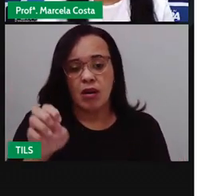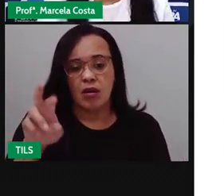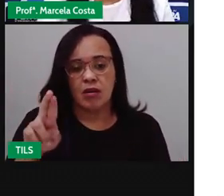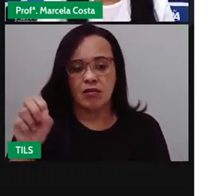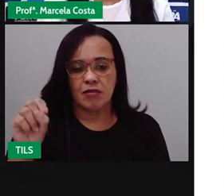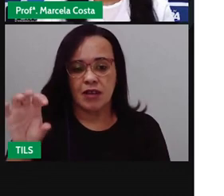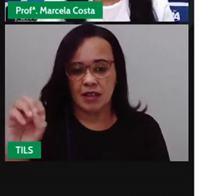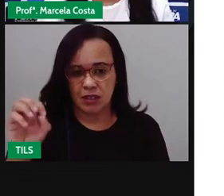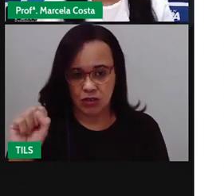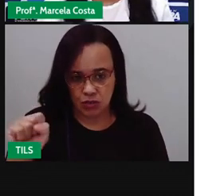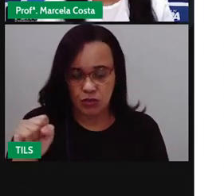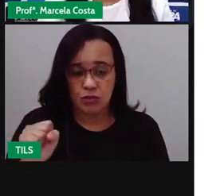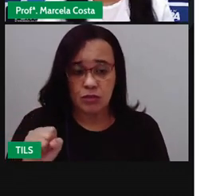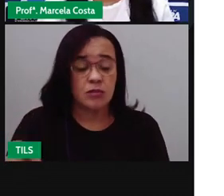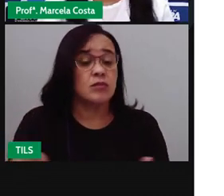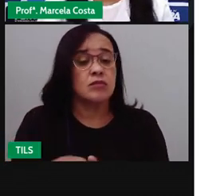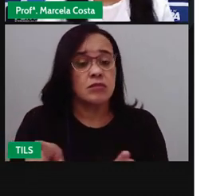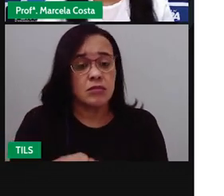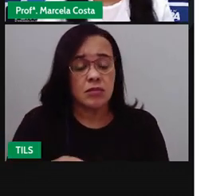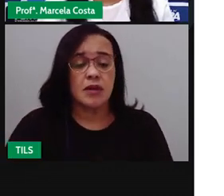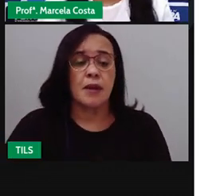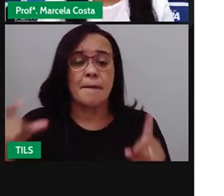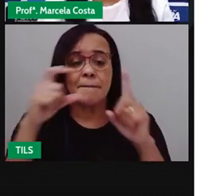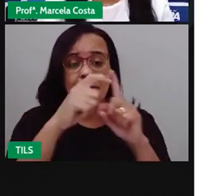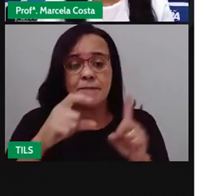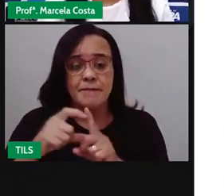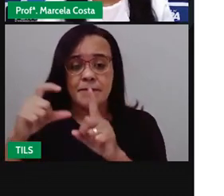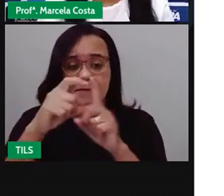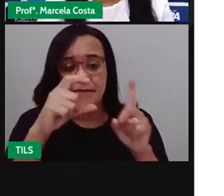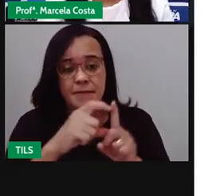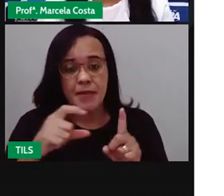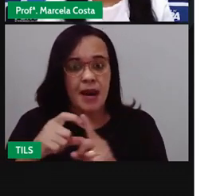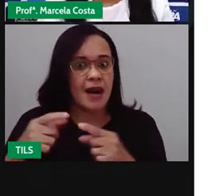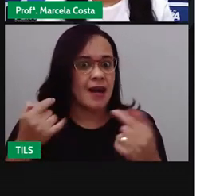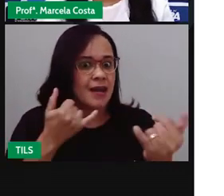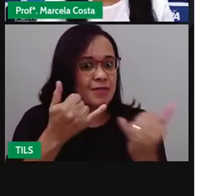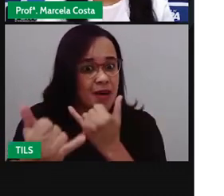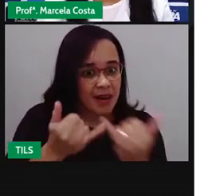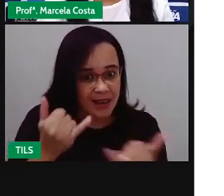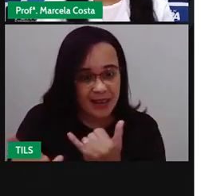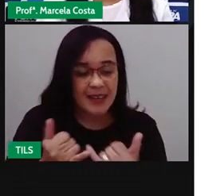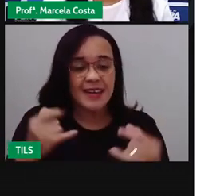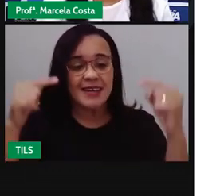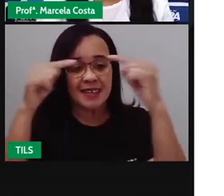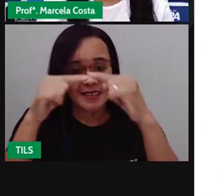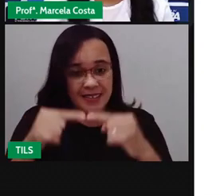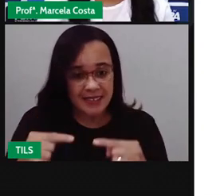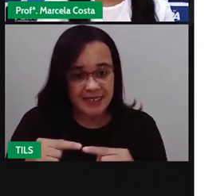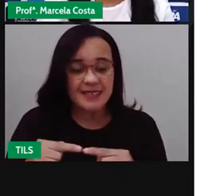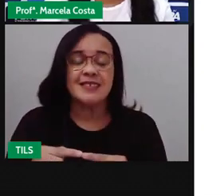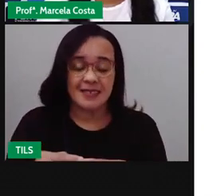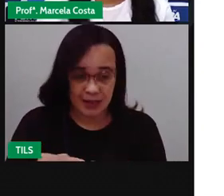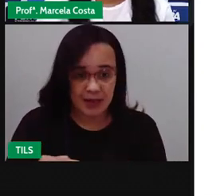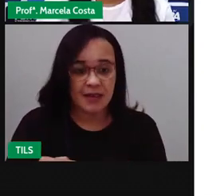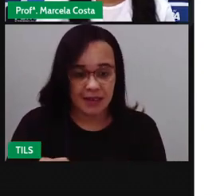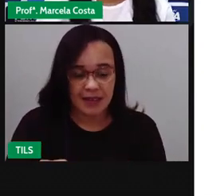também algumas palavras que têm a terminação com som parecido, indicando aí uma